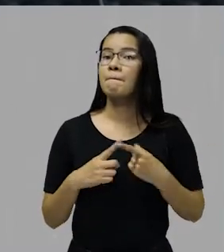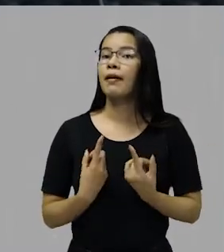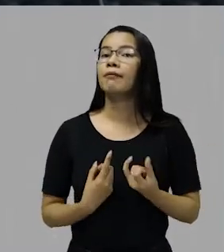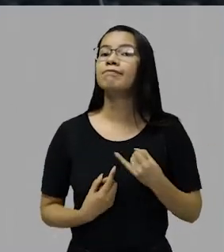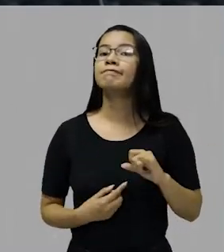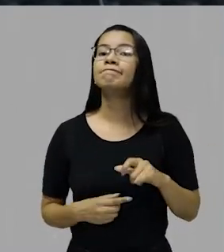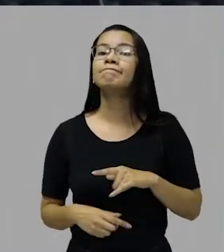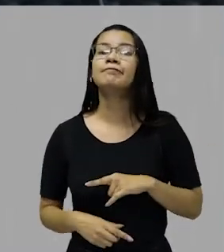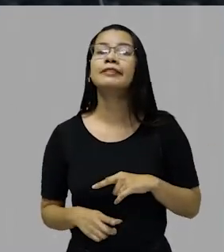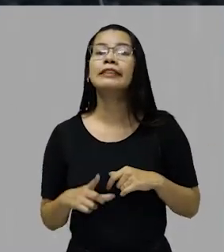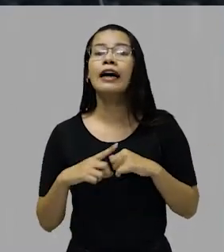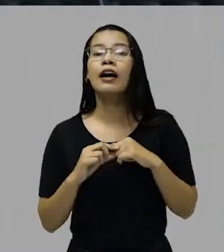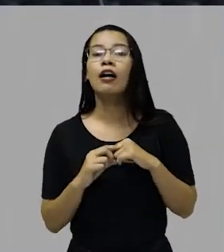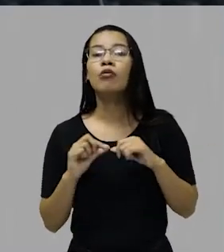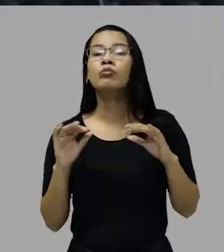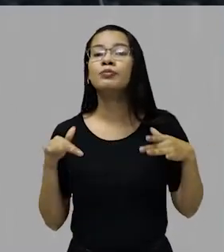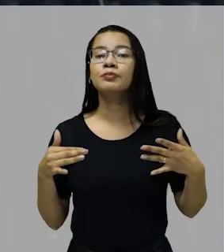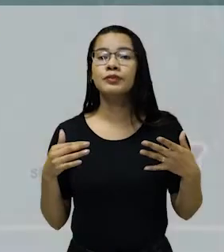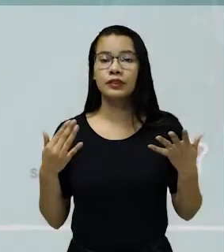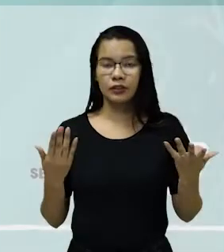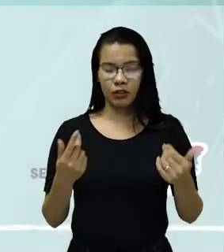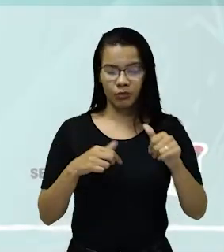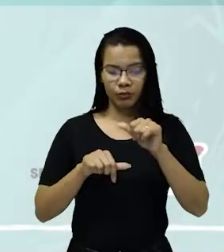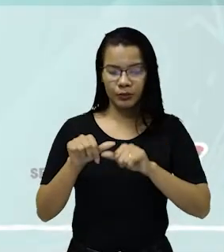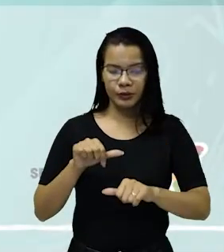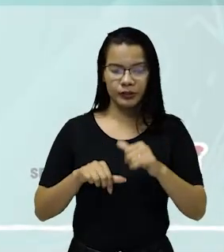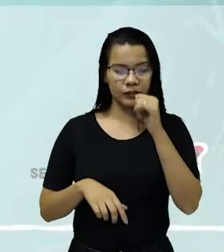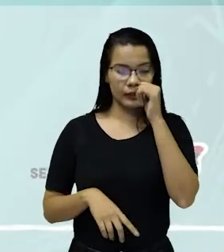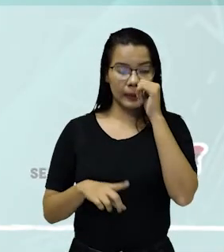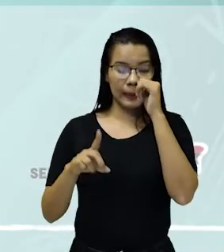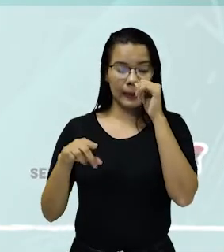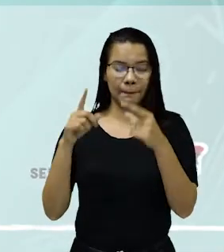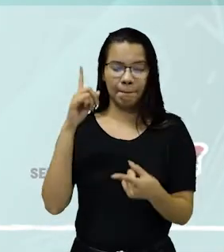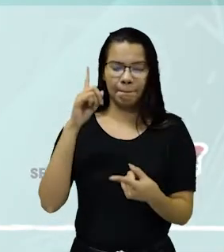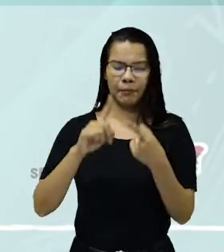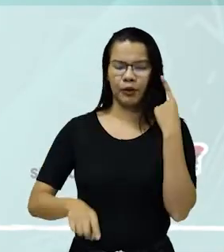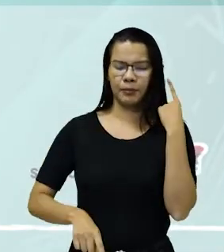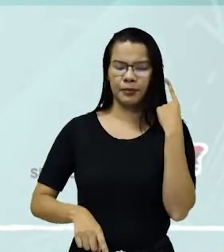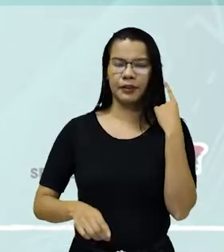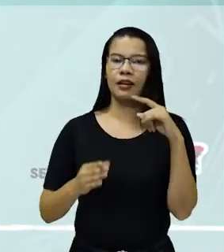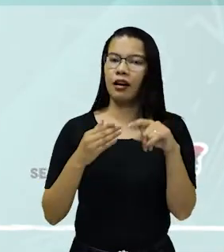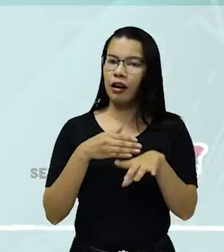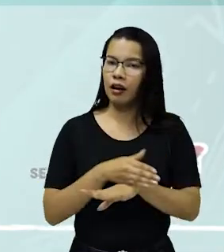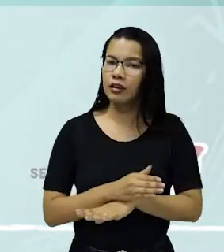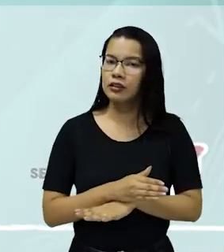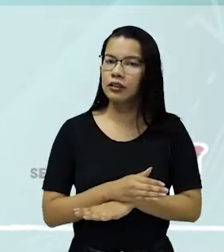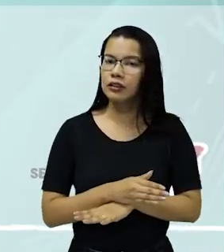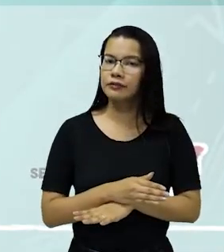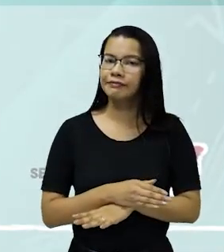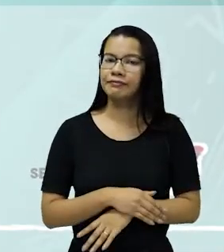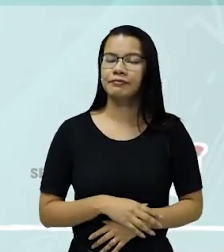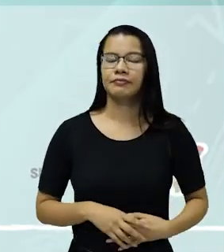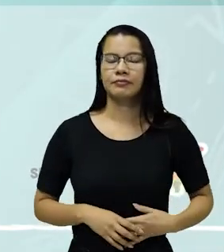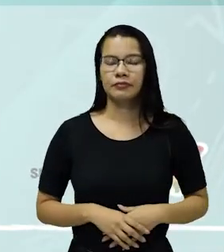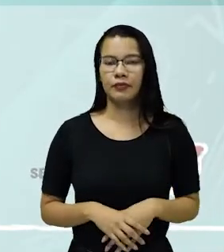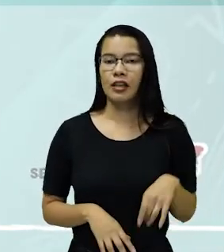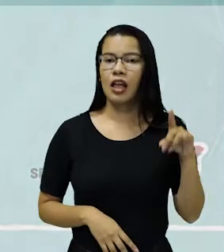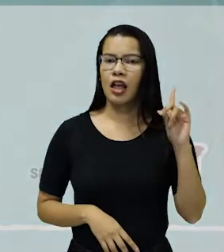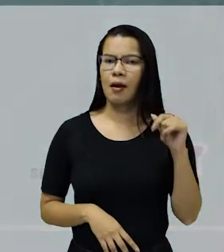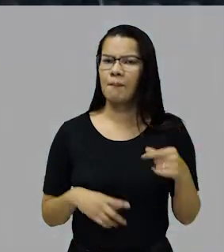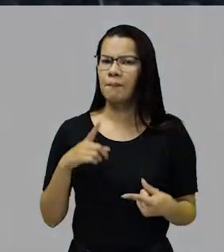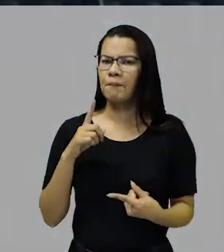artigo? Aí muda. É proibida a entrada de estranhos.